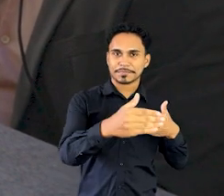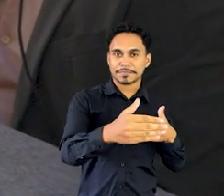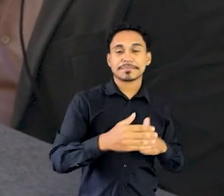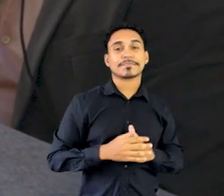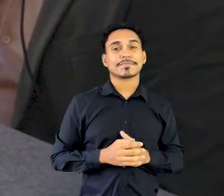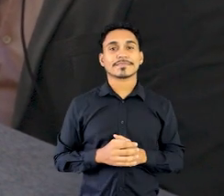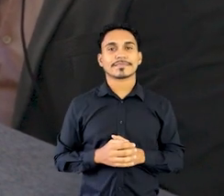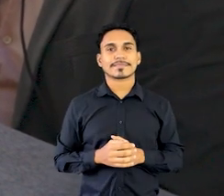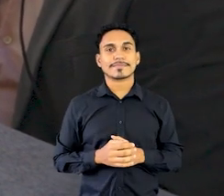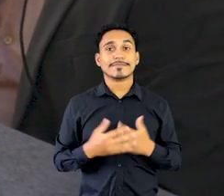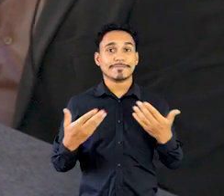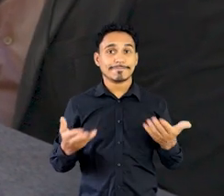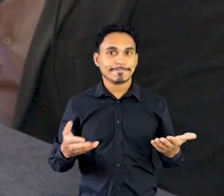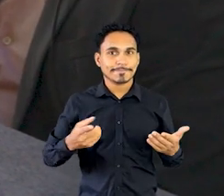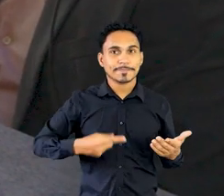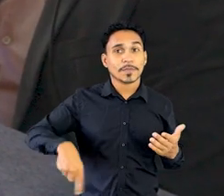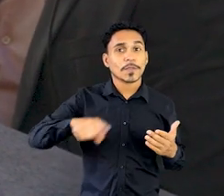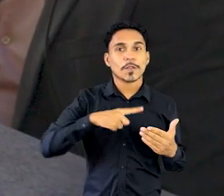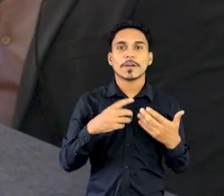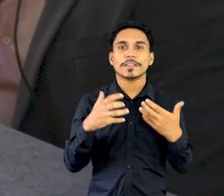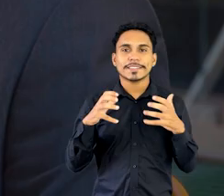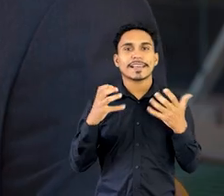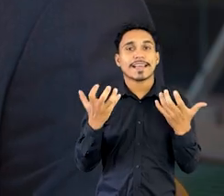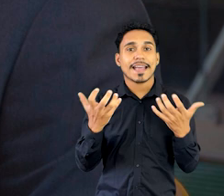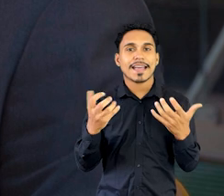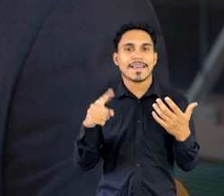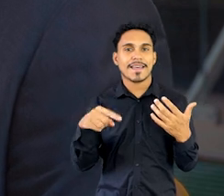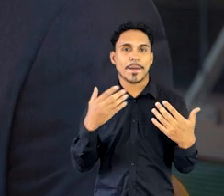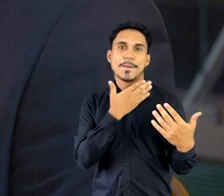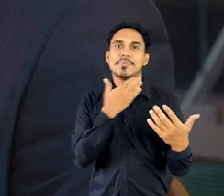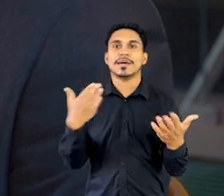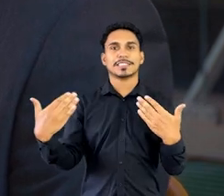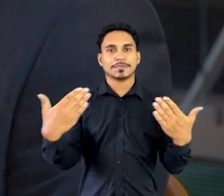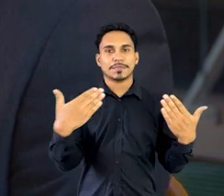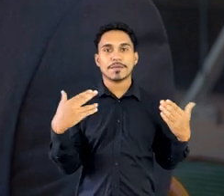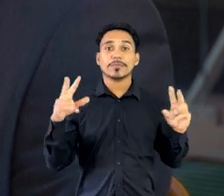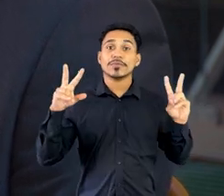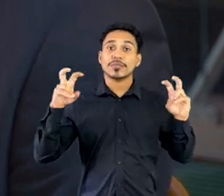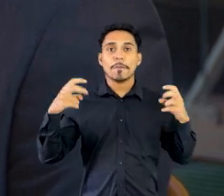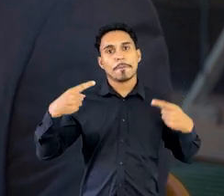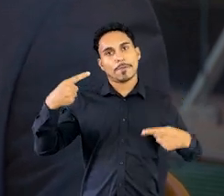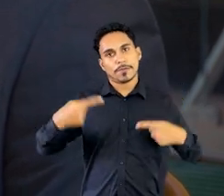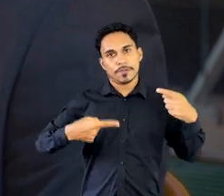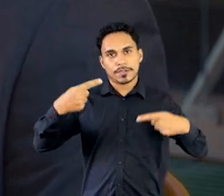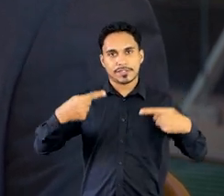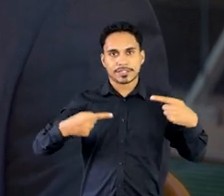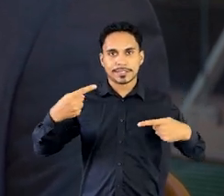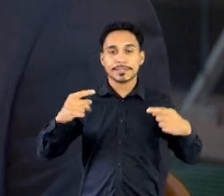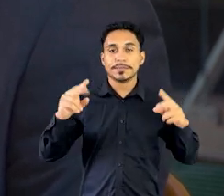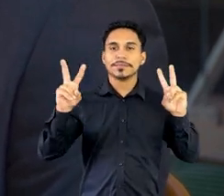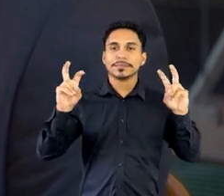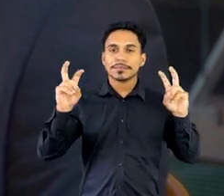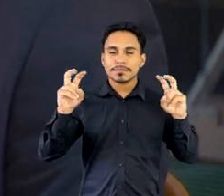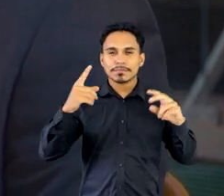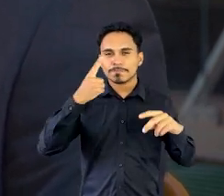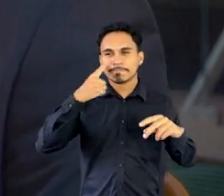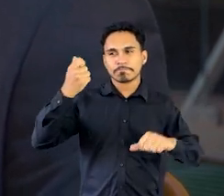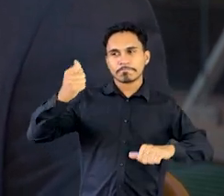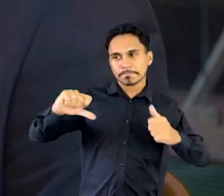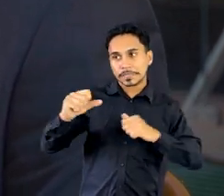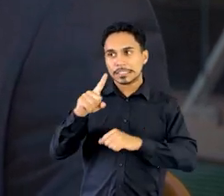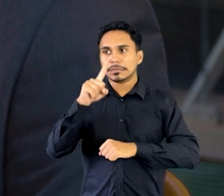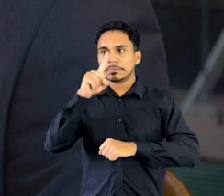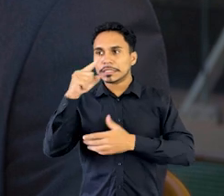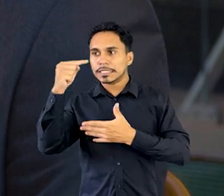eh o o que a nossa mesa se propõe fazer É exatamente esse é um bate-papo sobre política sobre analisar um pouquinho